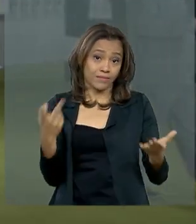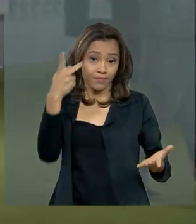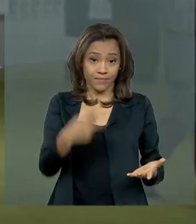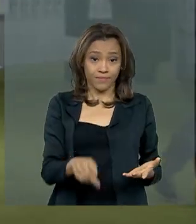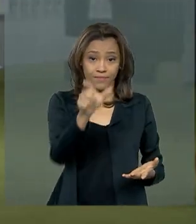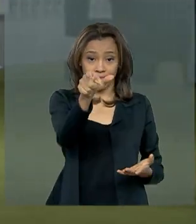mariana jungmann